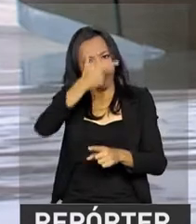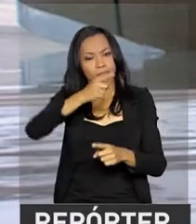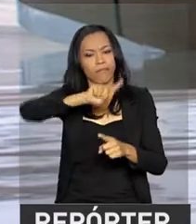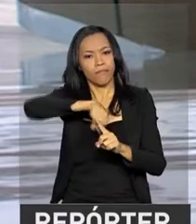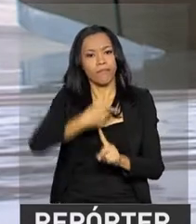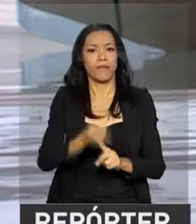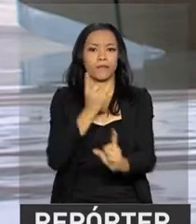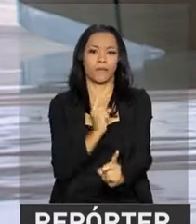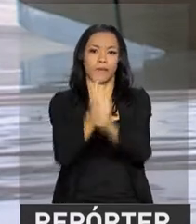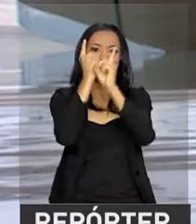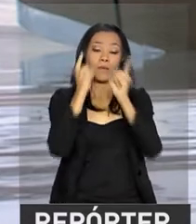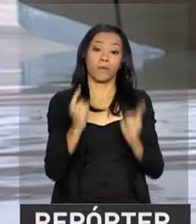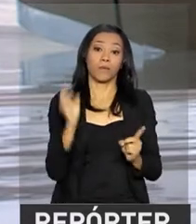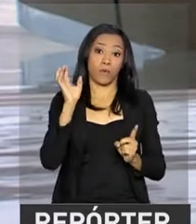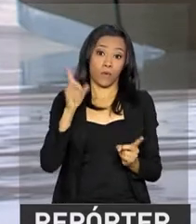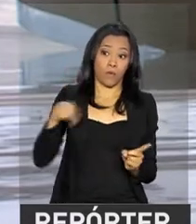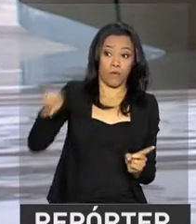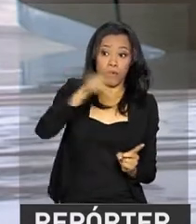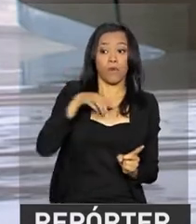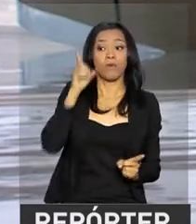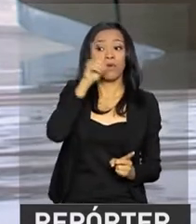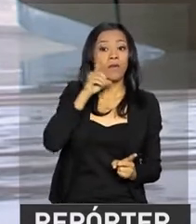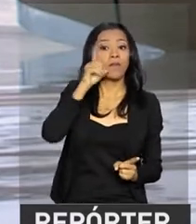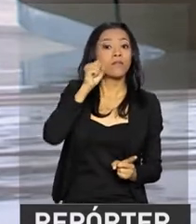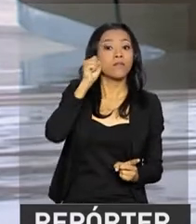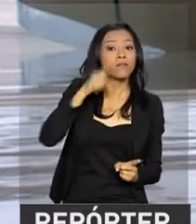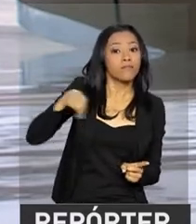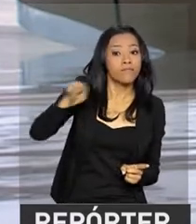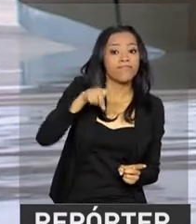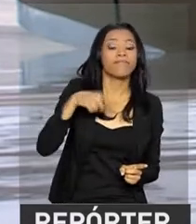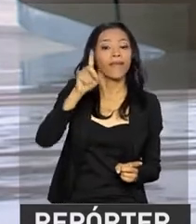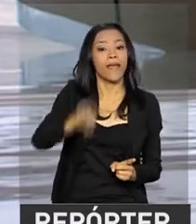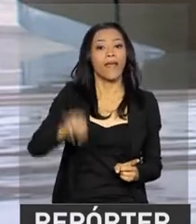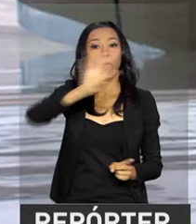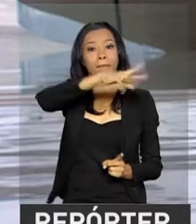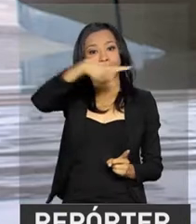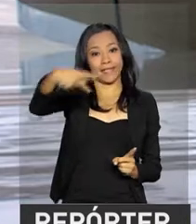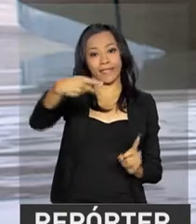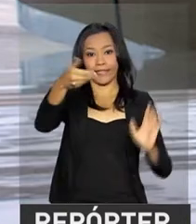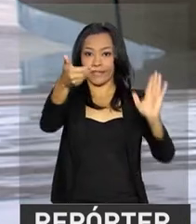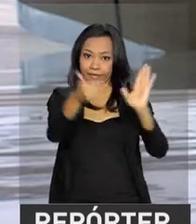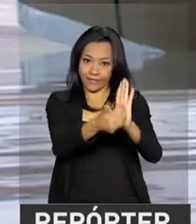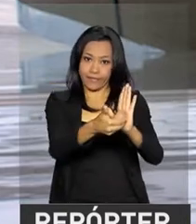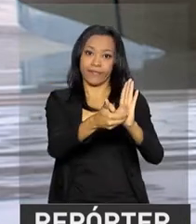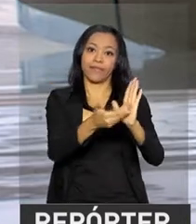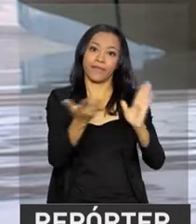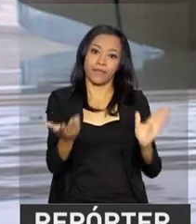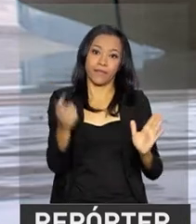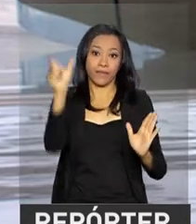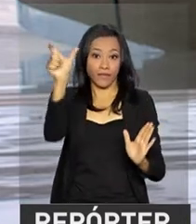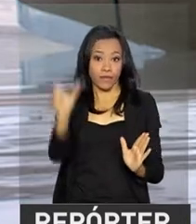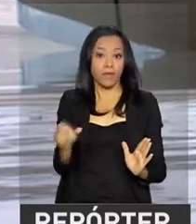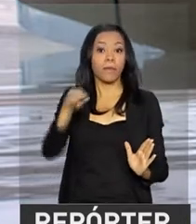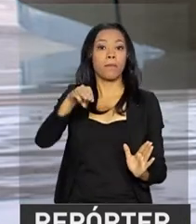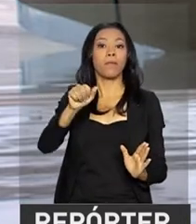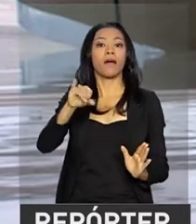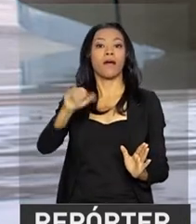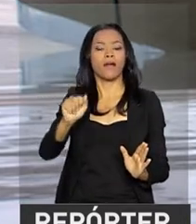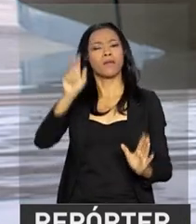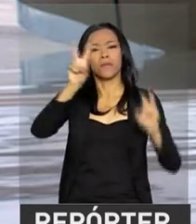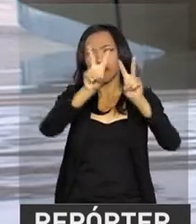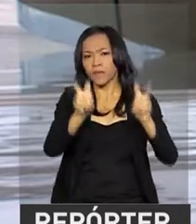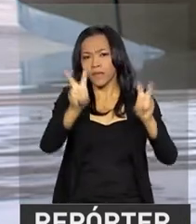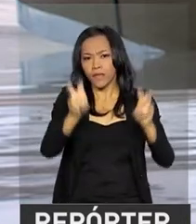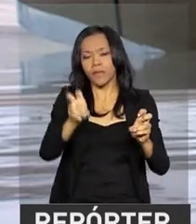encontro com parlamentares, só que dessa vez com a presença do presidente da Câmara dos Deputados, Rodrigo Maia. E o assunto ainda